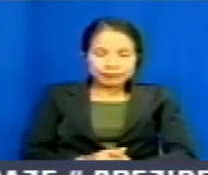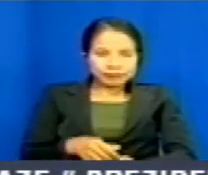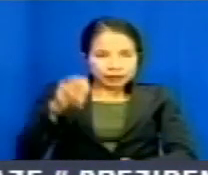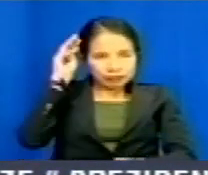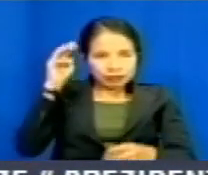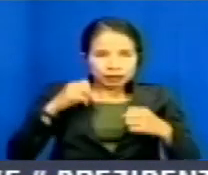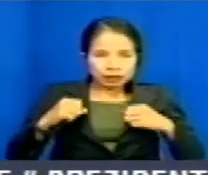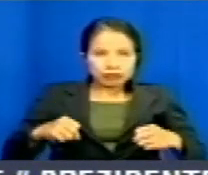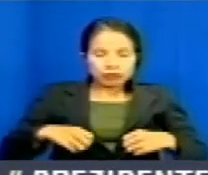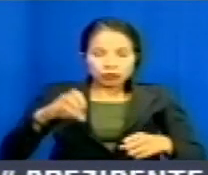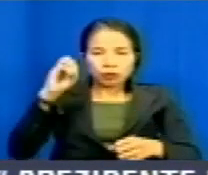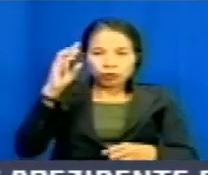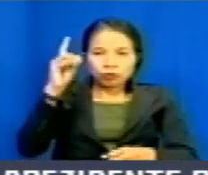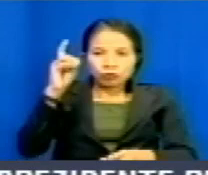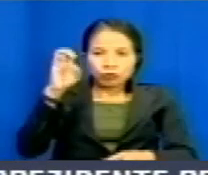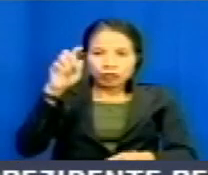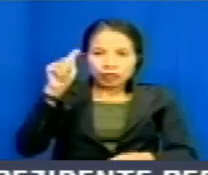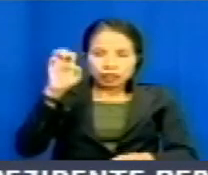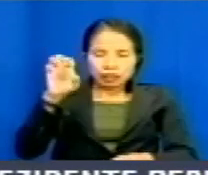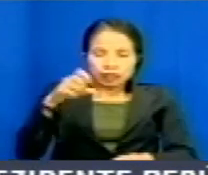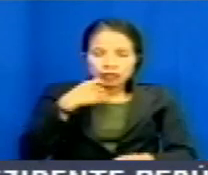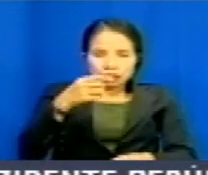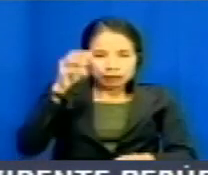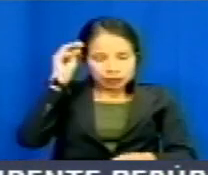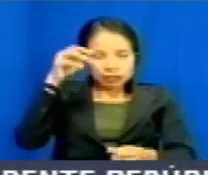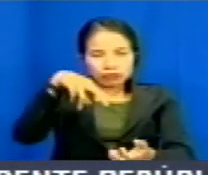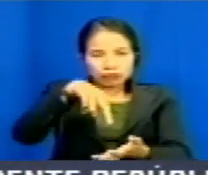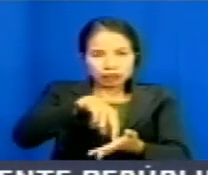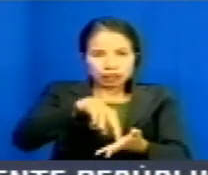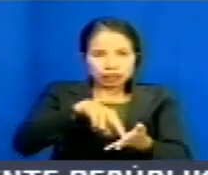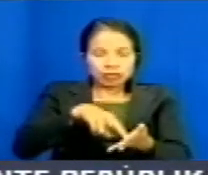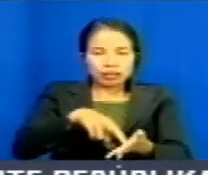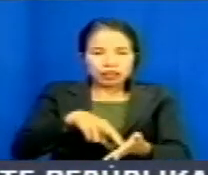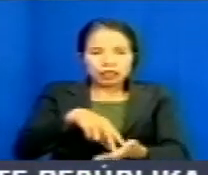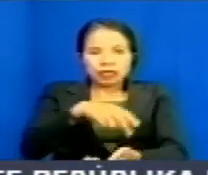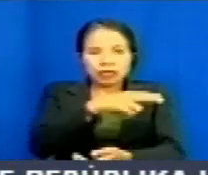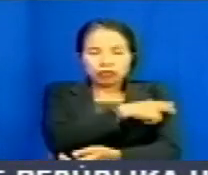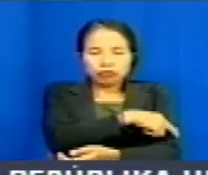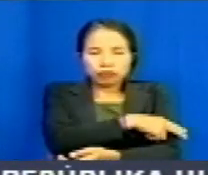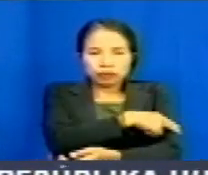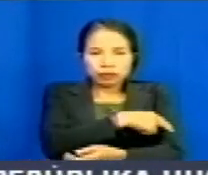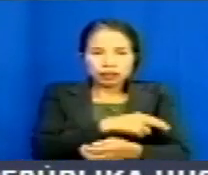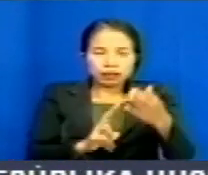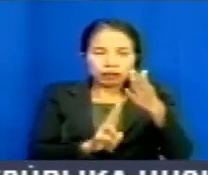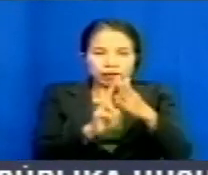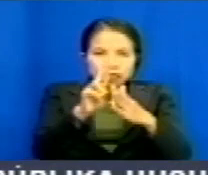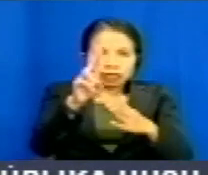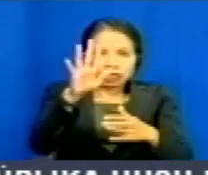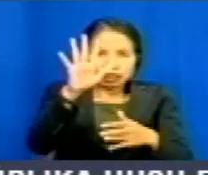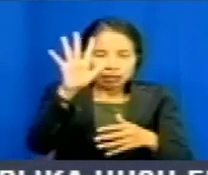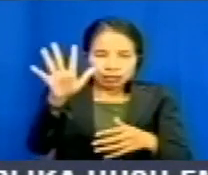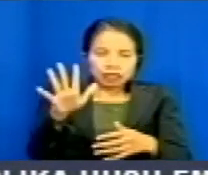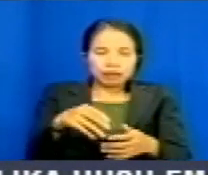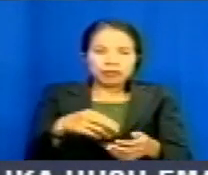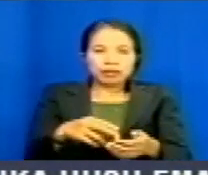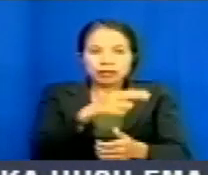Ministra Saúde ODT Belo explica. Ministério se estabelece tão unidade de pediatria ho andar Lima e Hospital Nacional